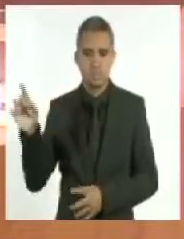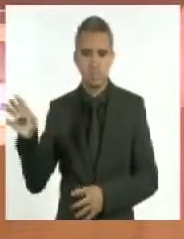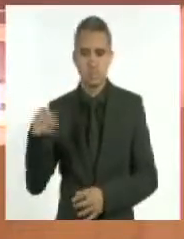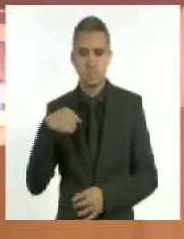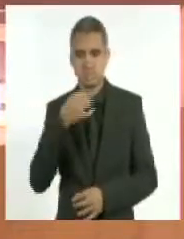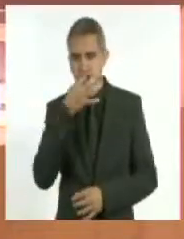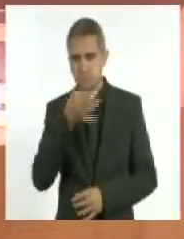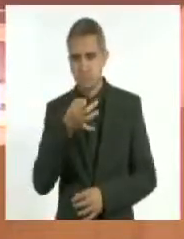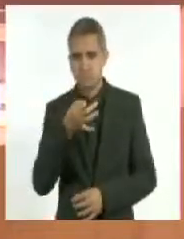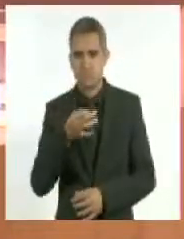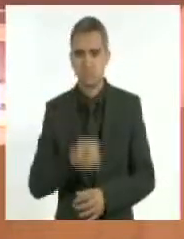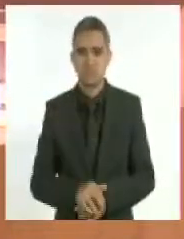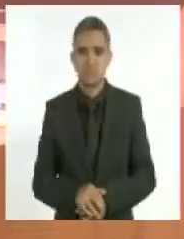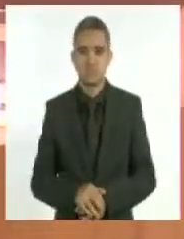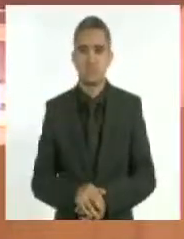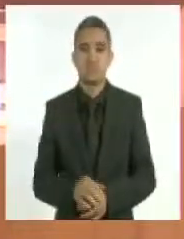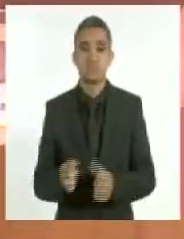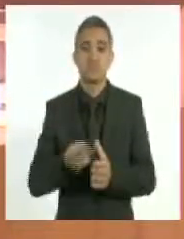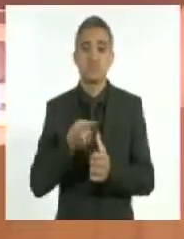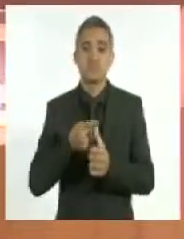Glaubert.